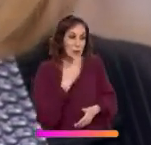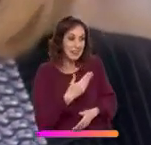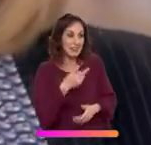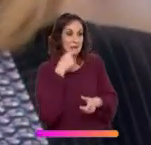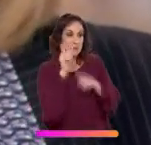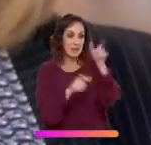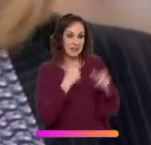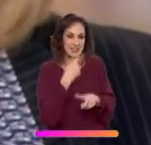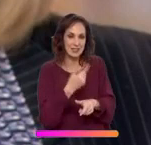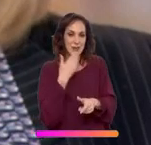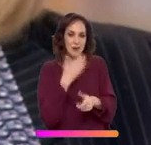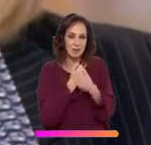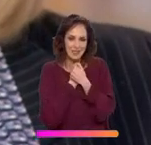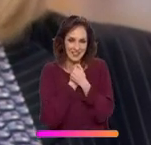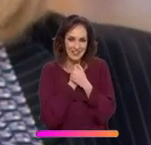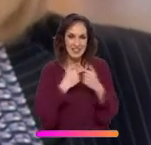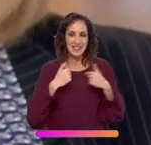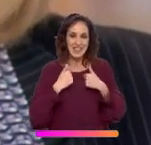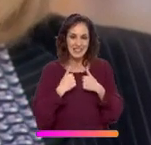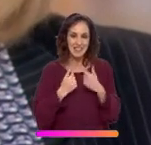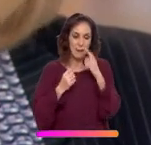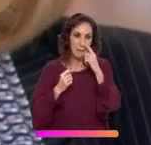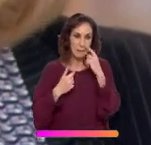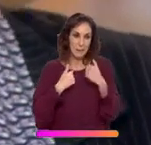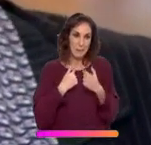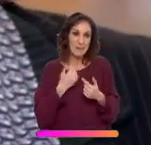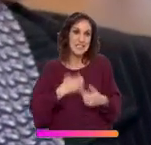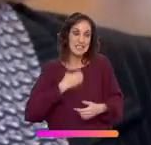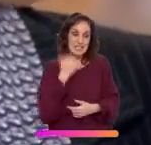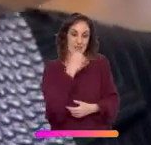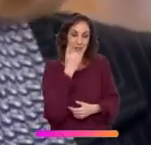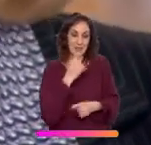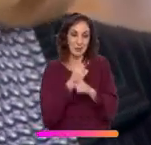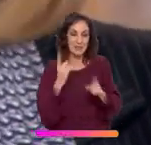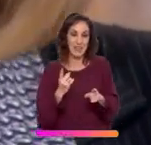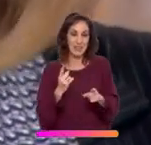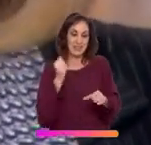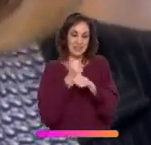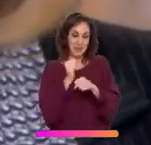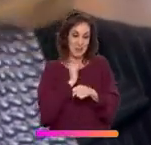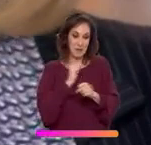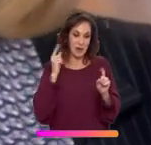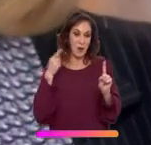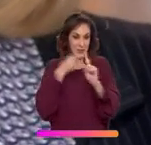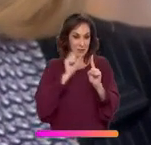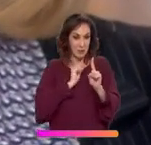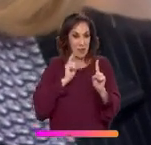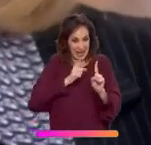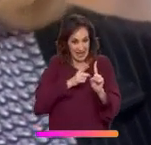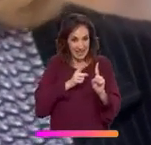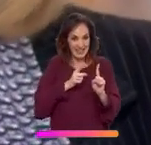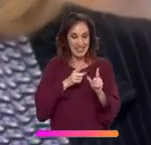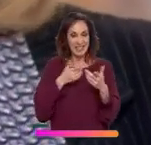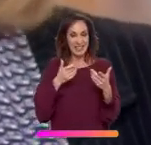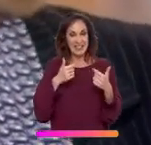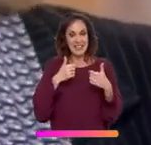disseram. E fico, pela minha parte, feliz porque isso é a minha missão. Claro. Isto é uma missão. Portanto,